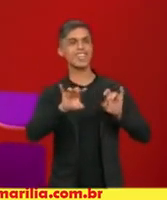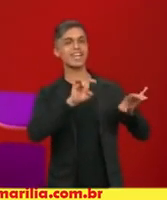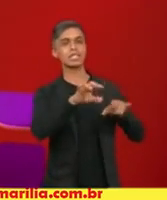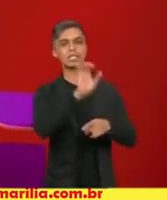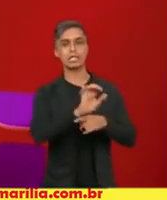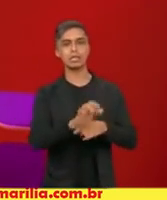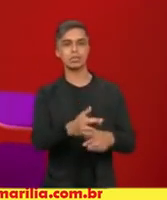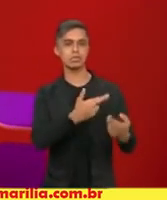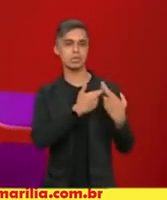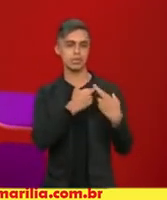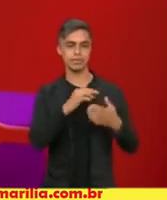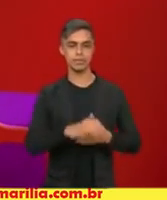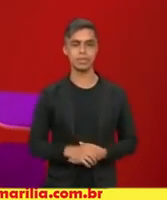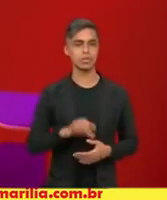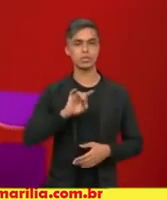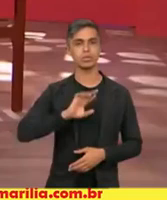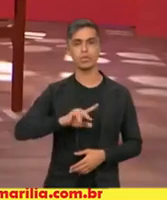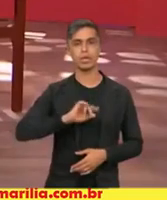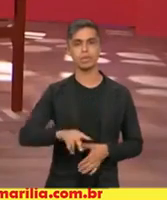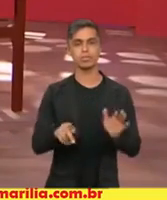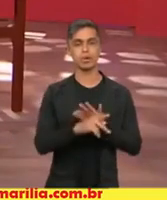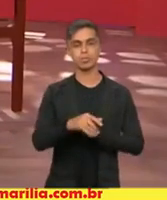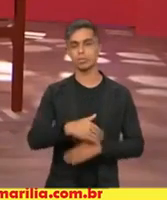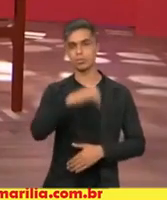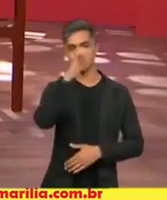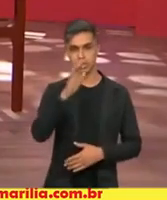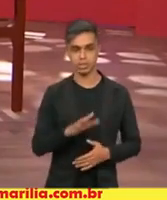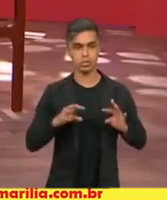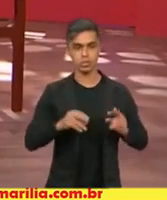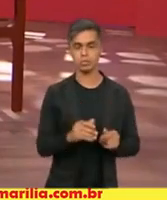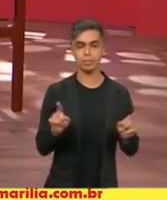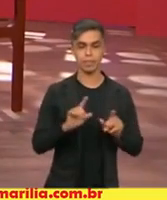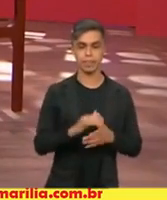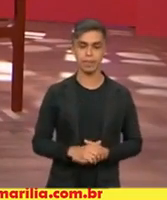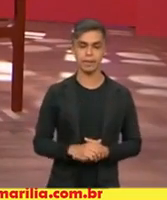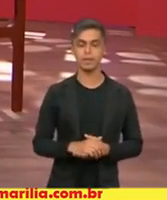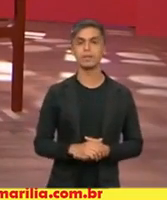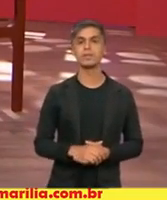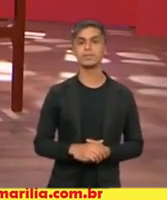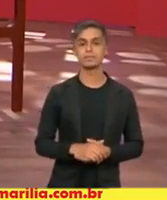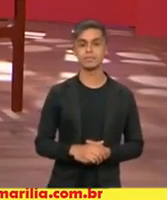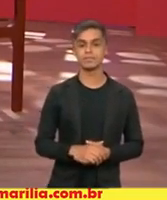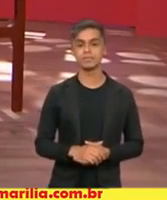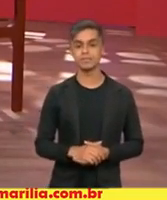províncias. Que é o imposto cobrado no Porto de Santos, de exportação de café paulista, fica em São Paulo.